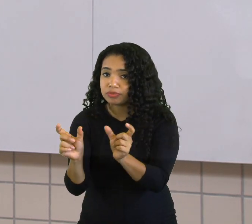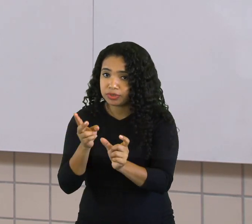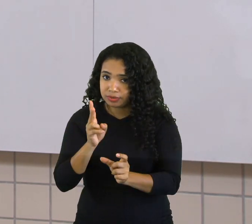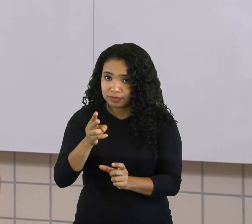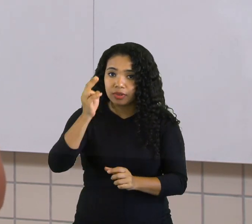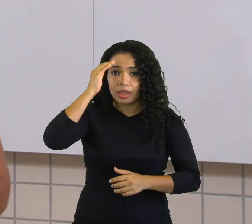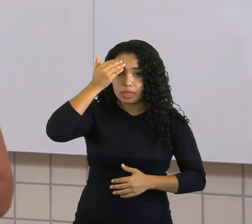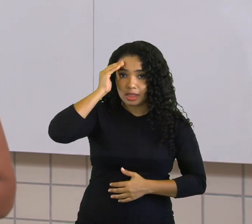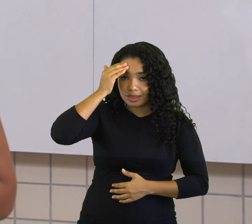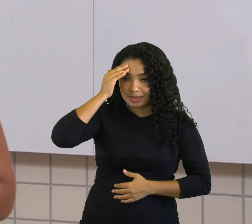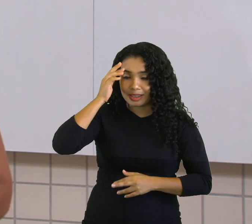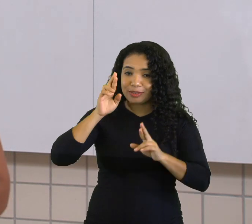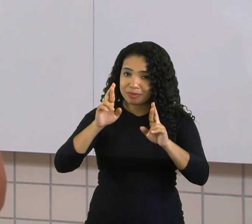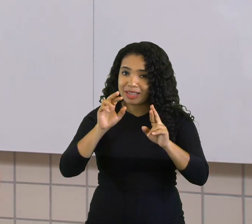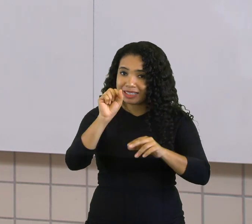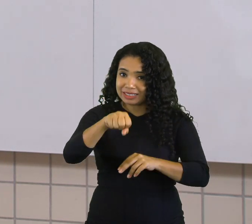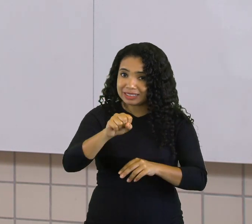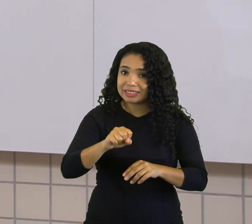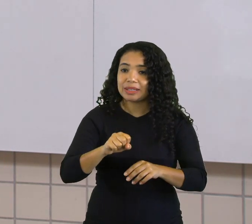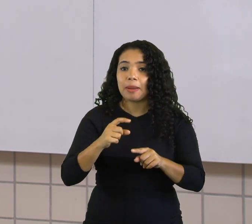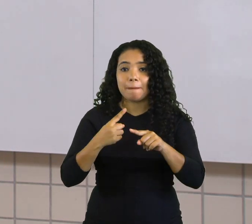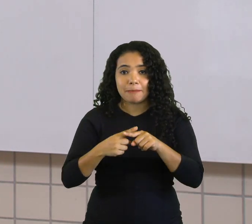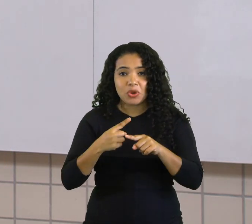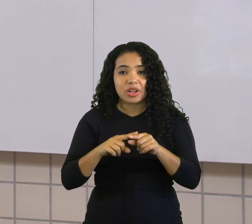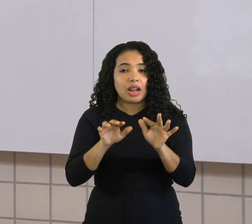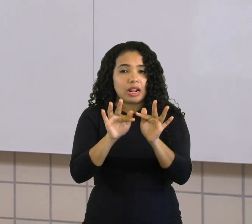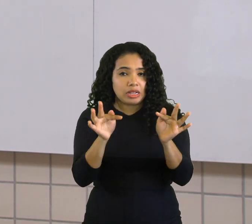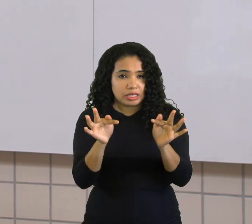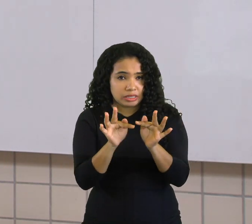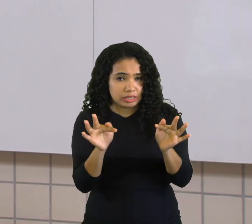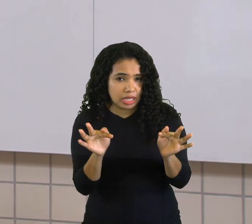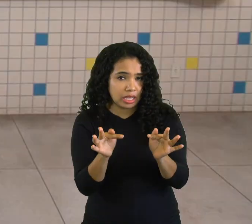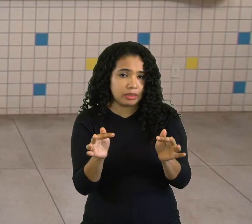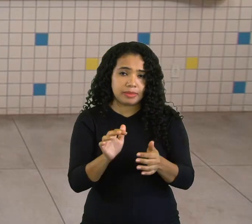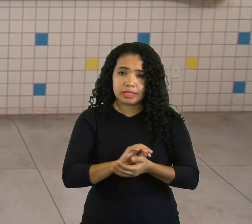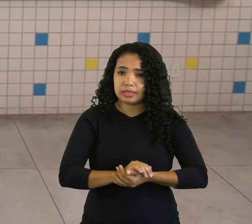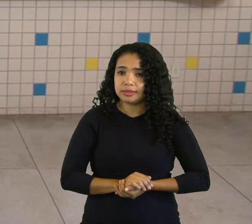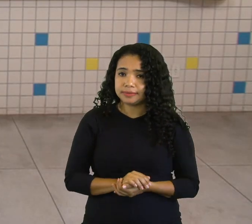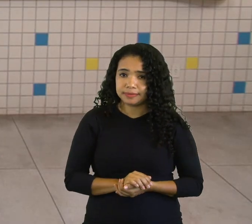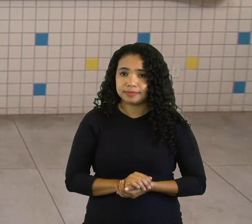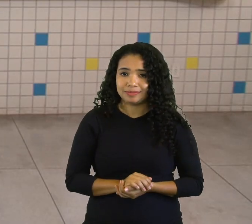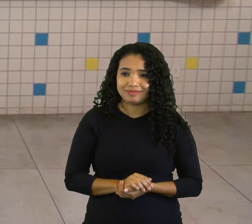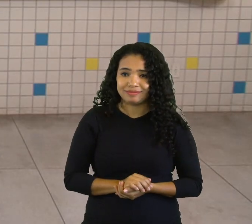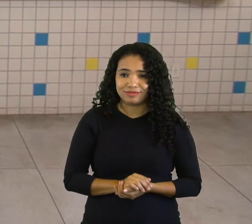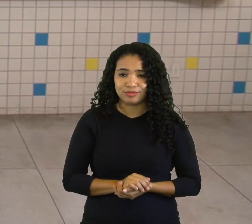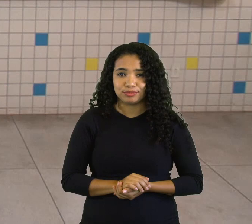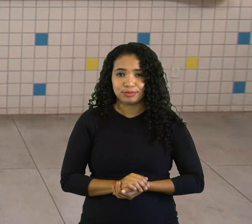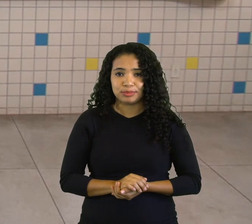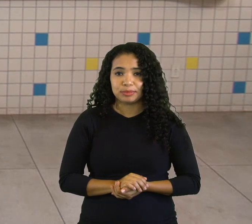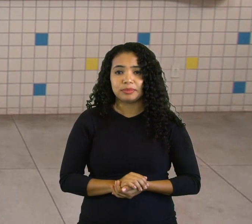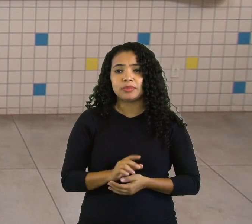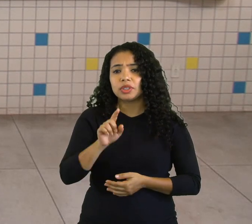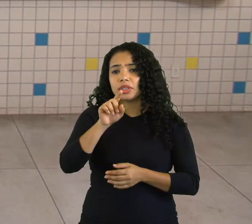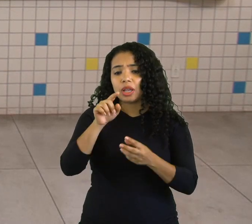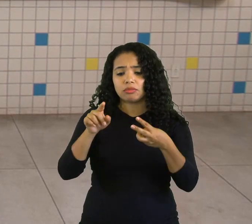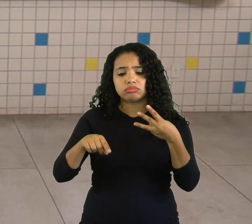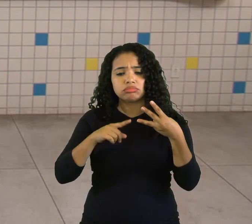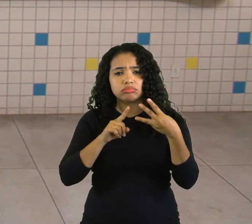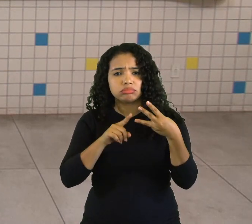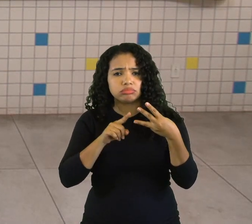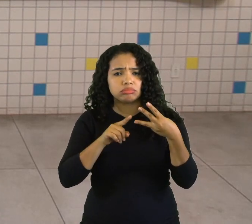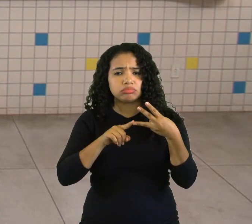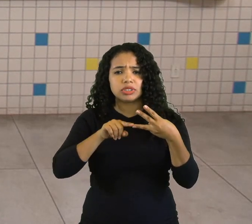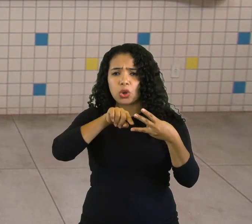Eu espero que sim, ok, galera? Porque é bem simples, very easy. A forma interrogativa. Na